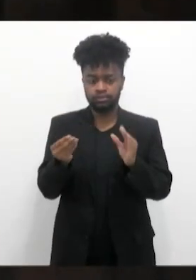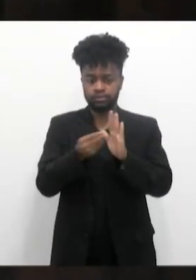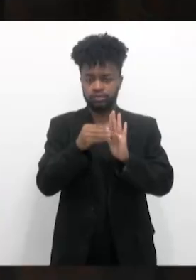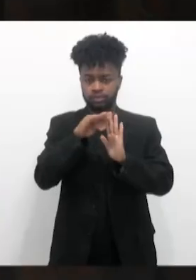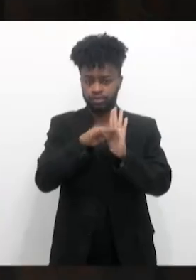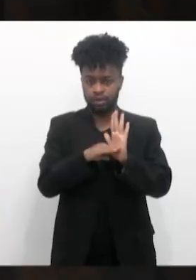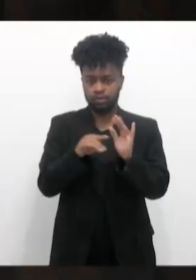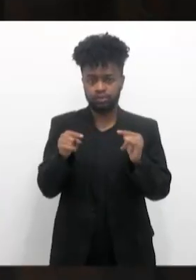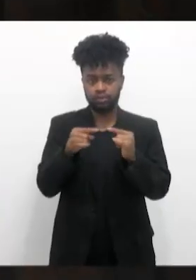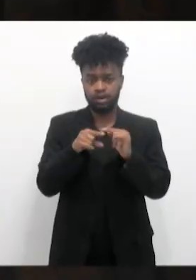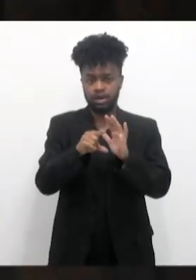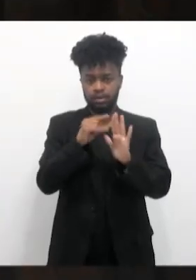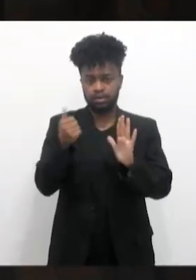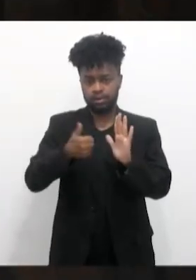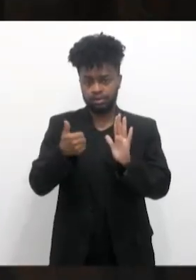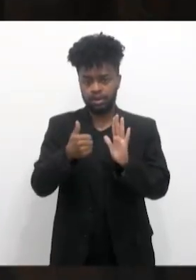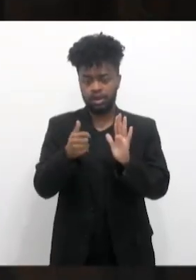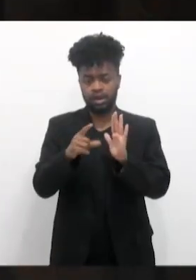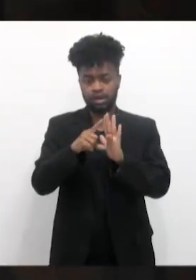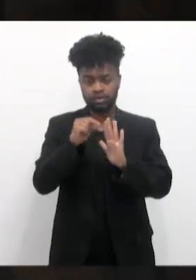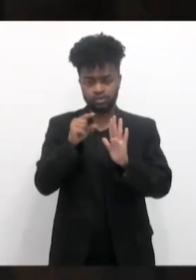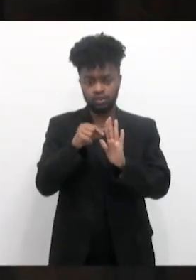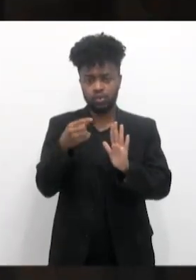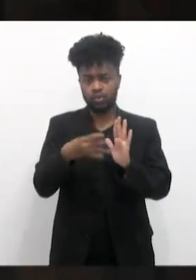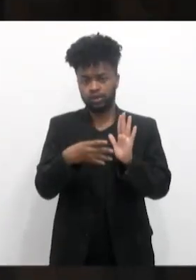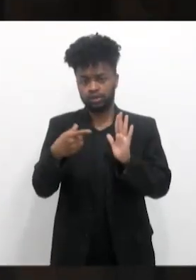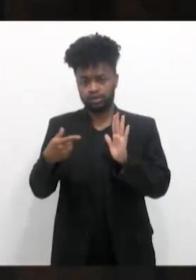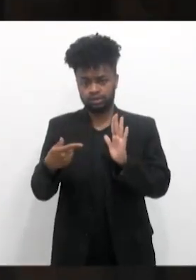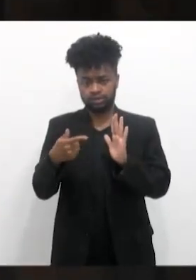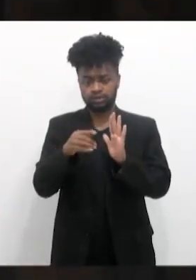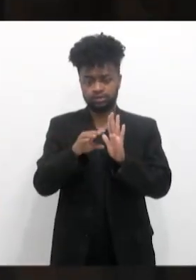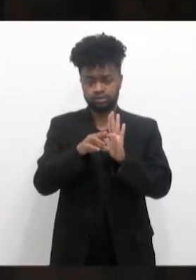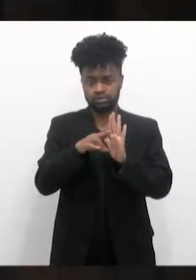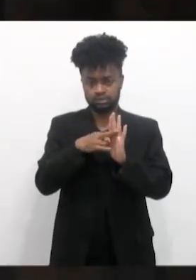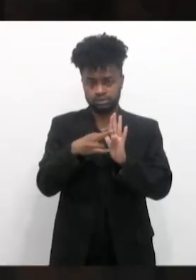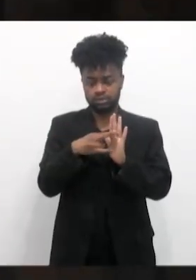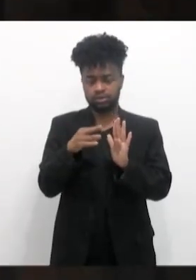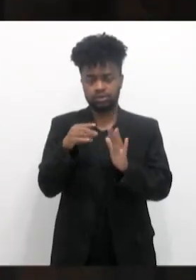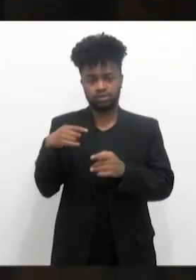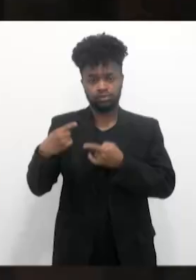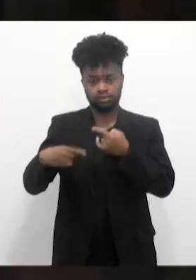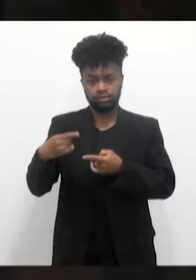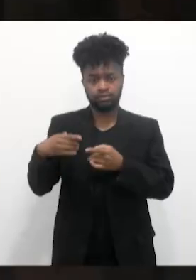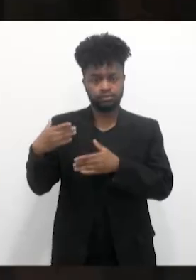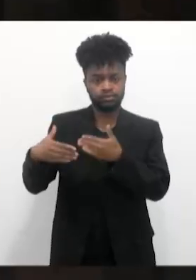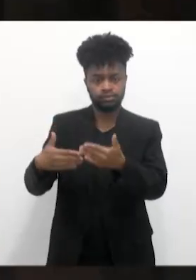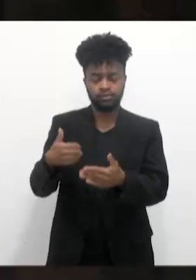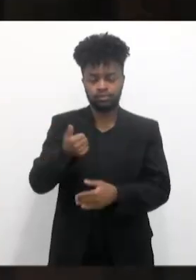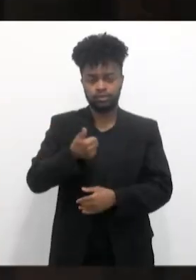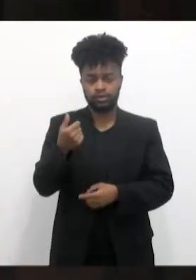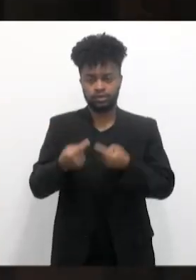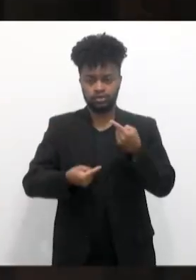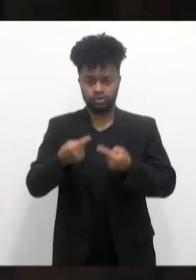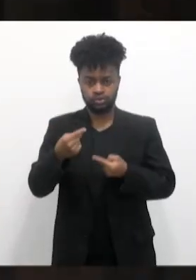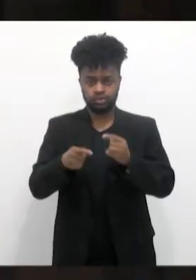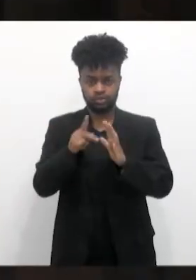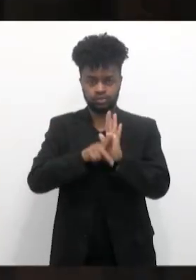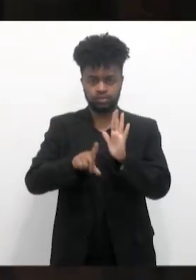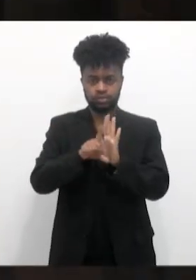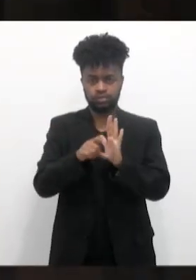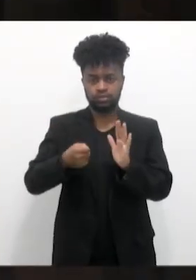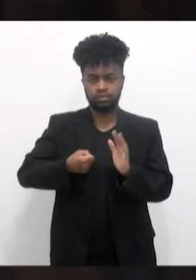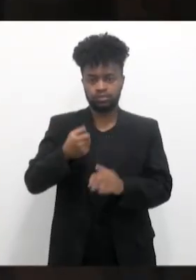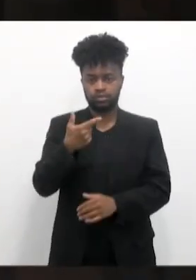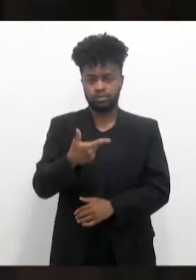dia, de acordo com o parágrafo 1º do artigo 47 do Regimento Interno. Em tramitação ordinária, em primeira discussão, o projeto de lei